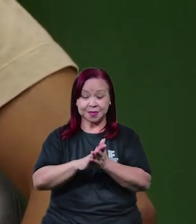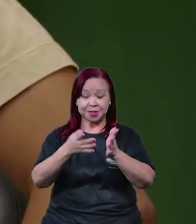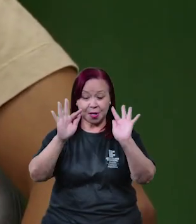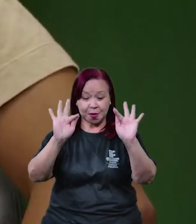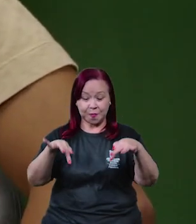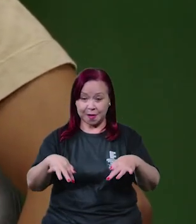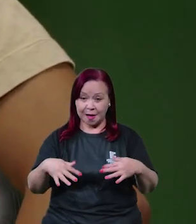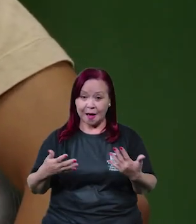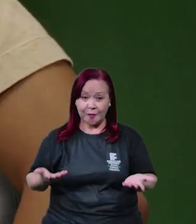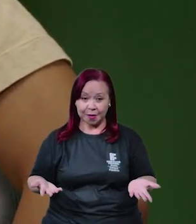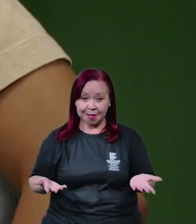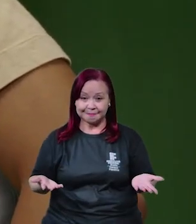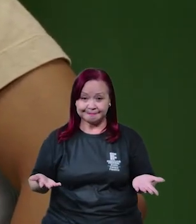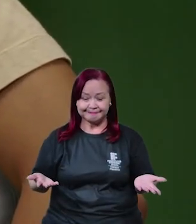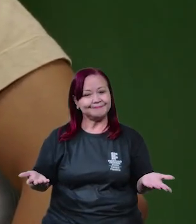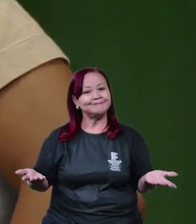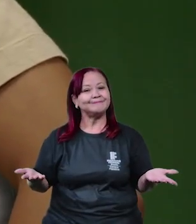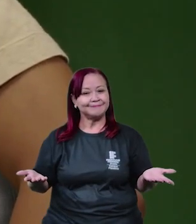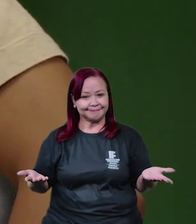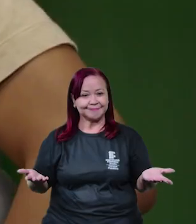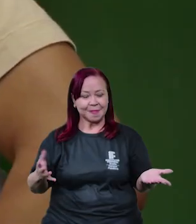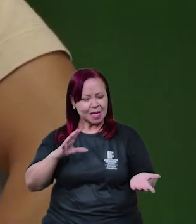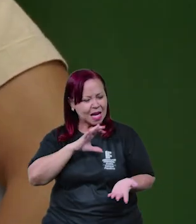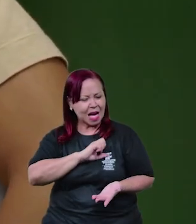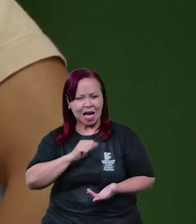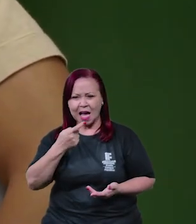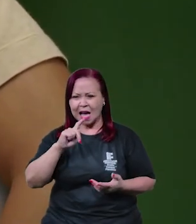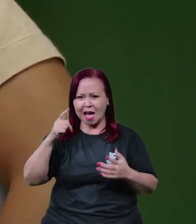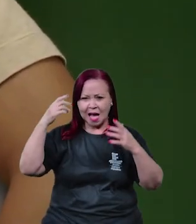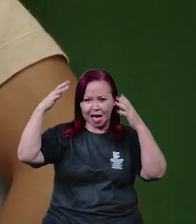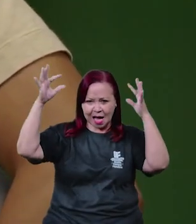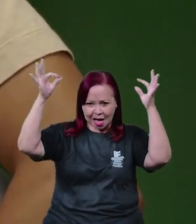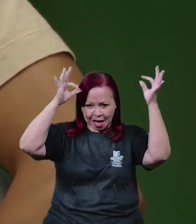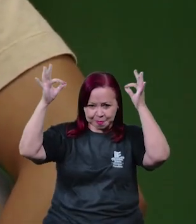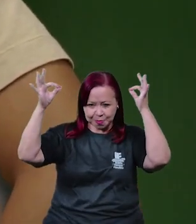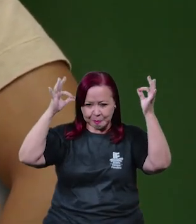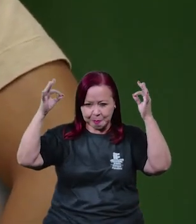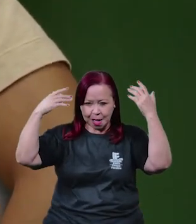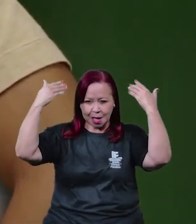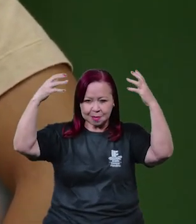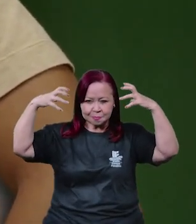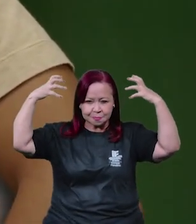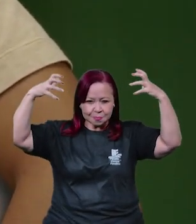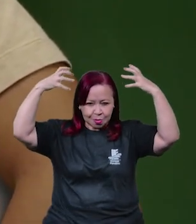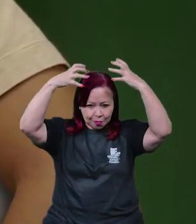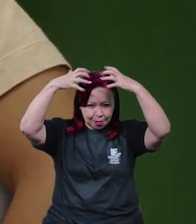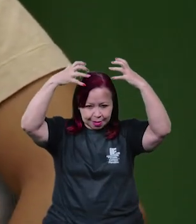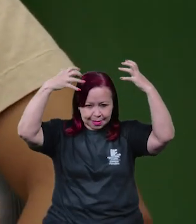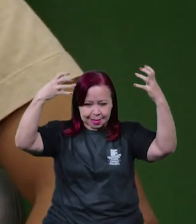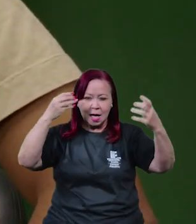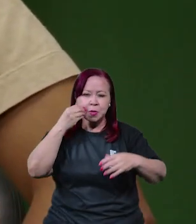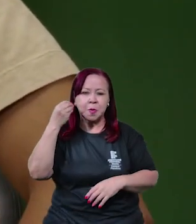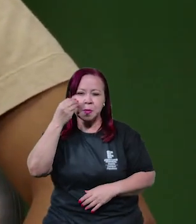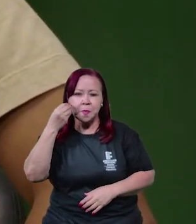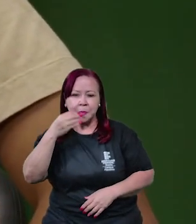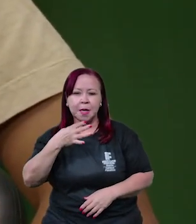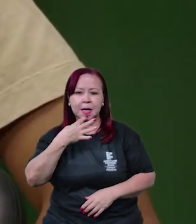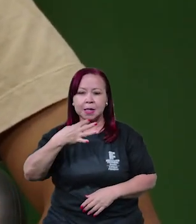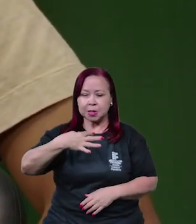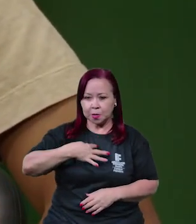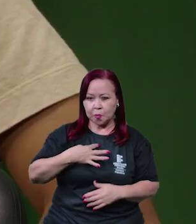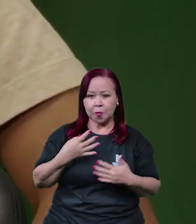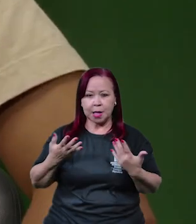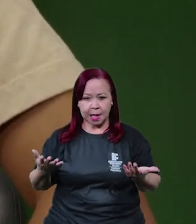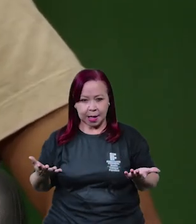final aqui. Cara, ame seu cabelo, deixe seu cabelo crescer, experimenta, se conheça, né? Tem gente